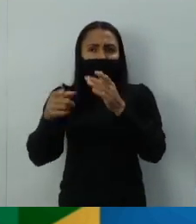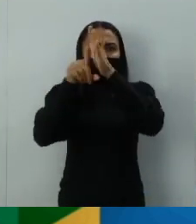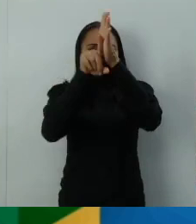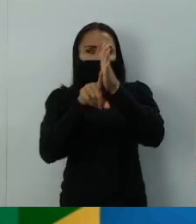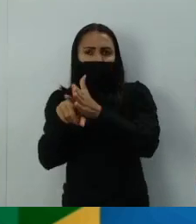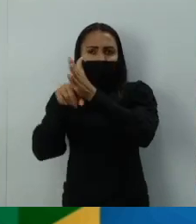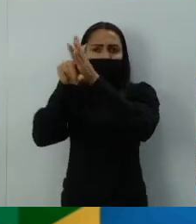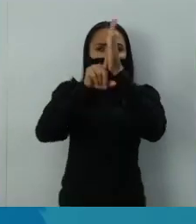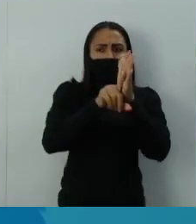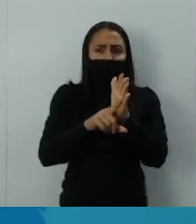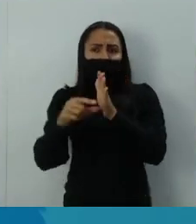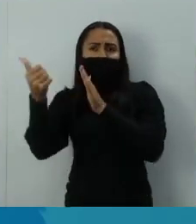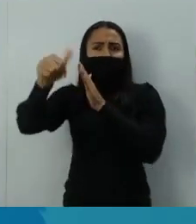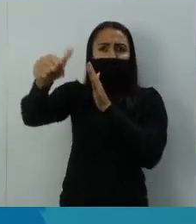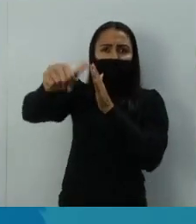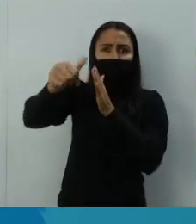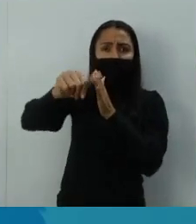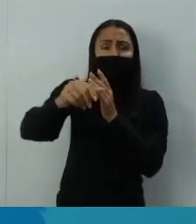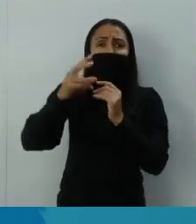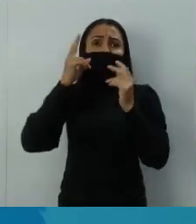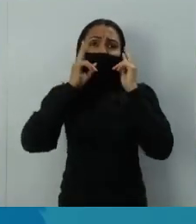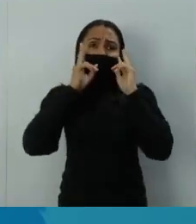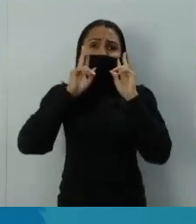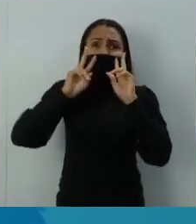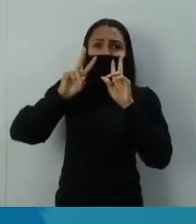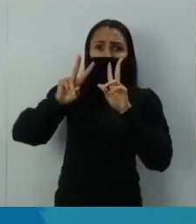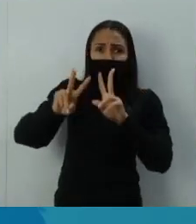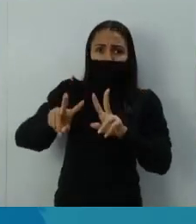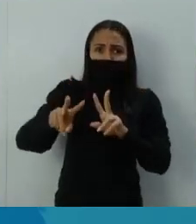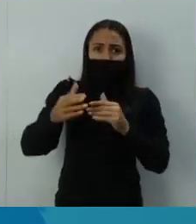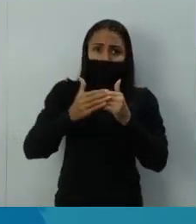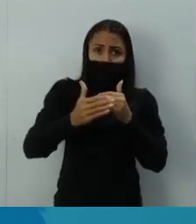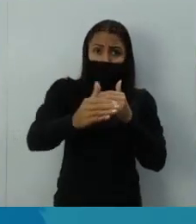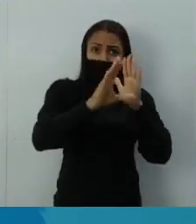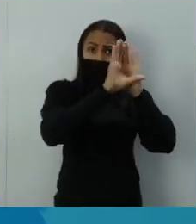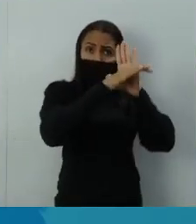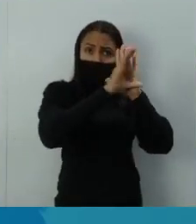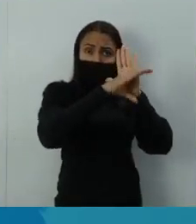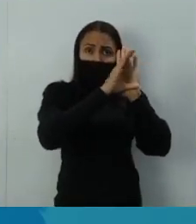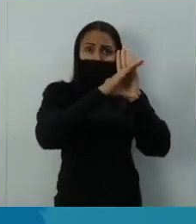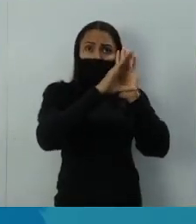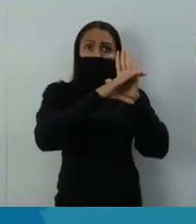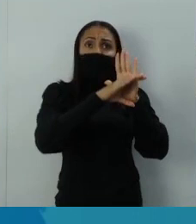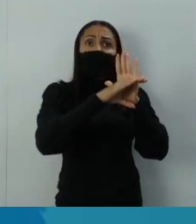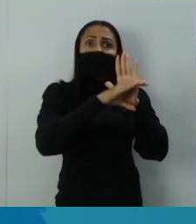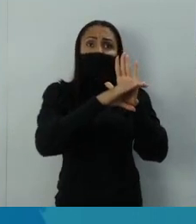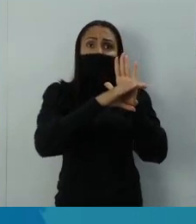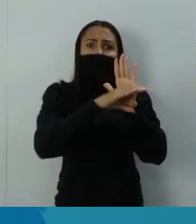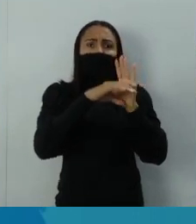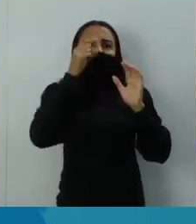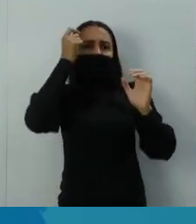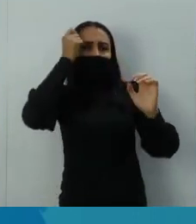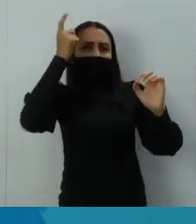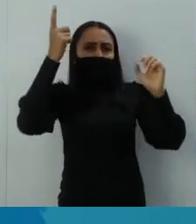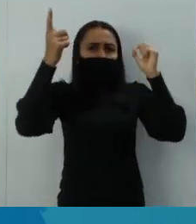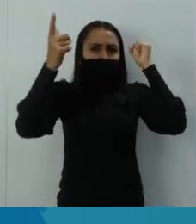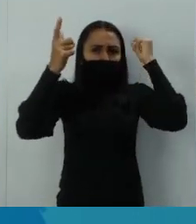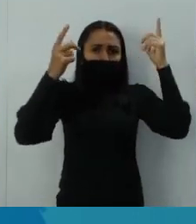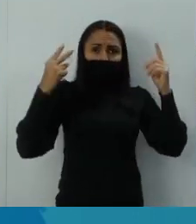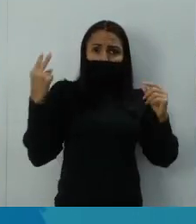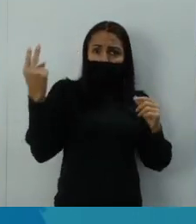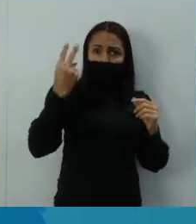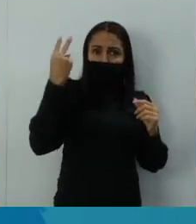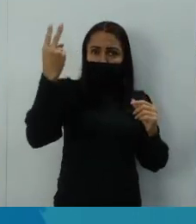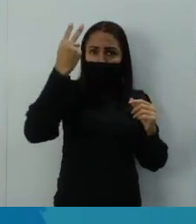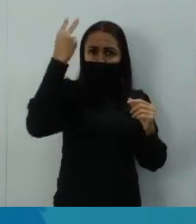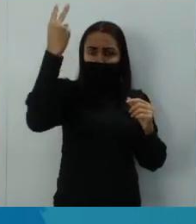eles olhavam a partir desse conceito ideológico, né, das ideias, dos valores, dos princípios,